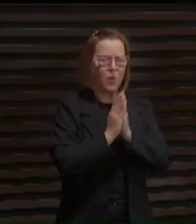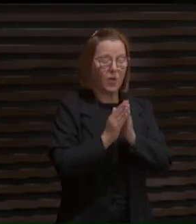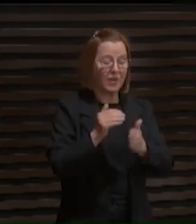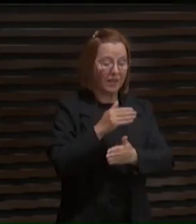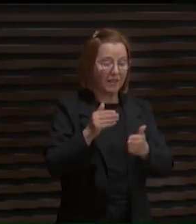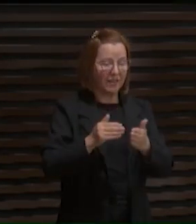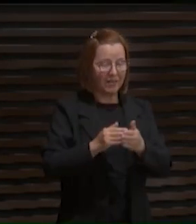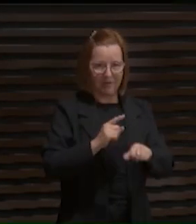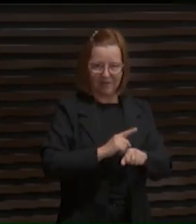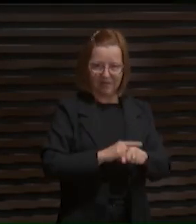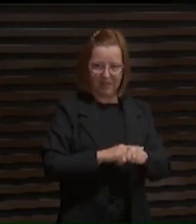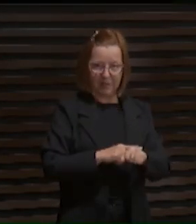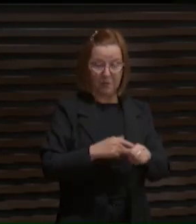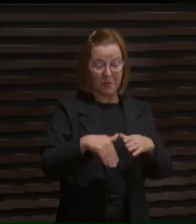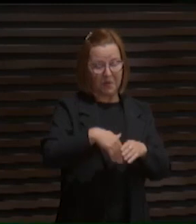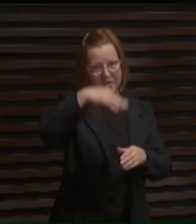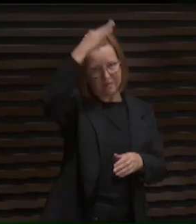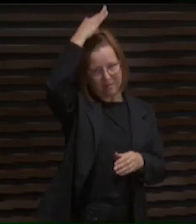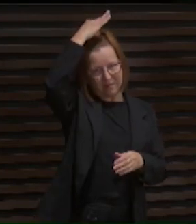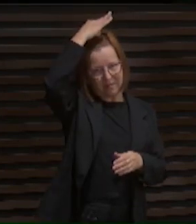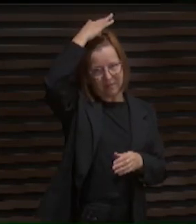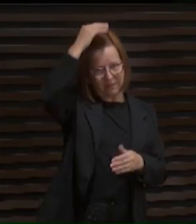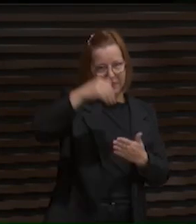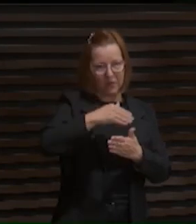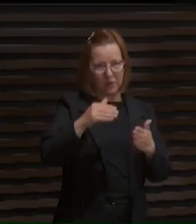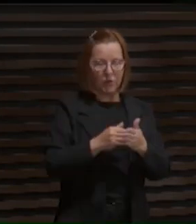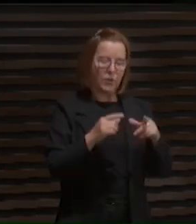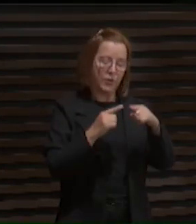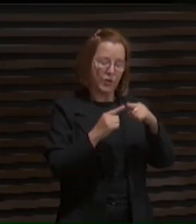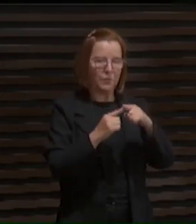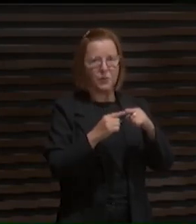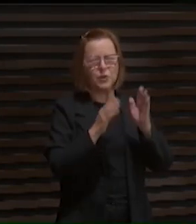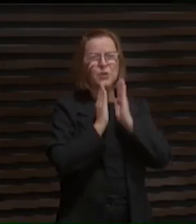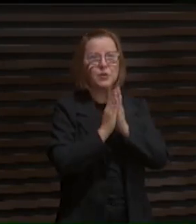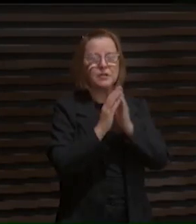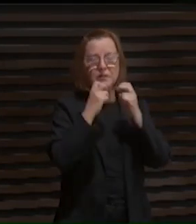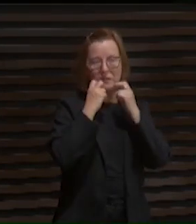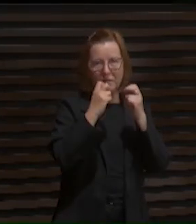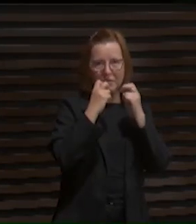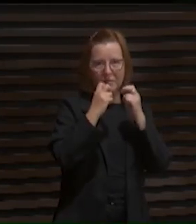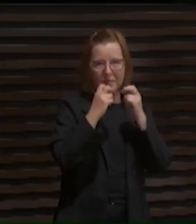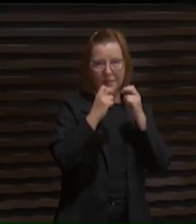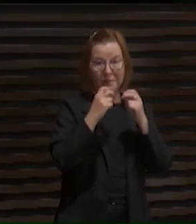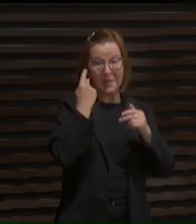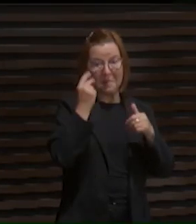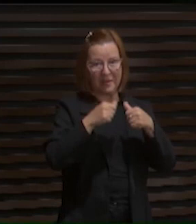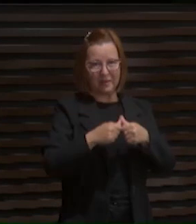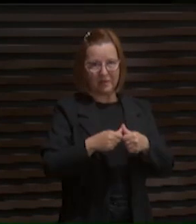em todo o tempo no Espírito, com todo tipo de oração e súplica, e para